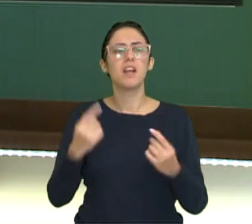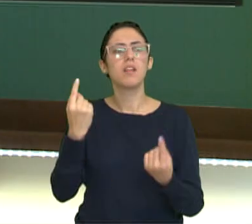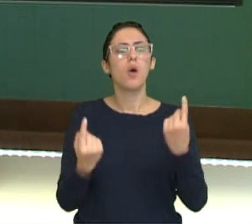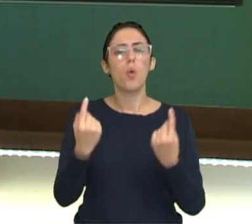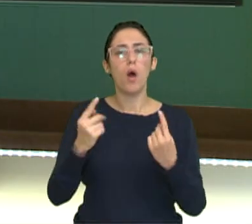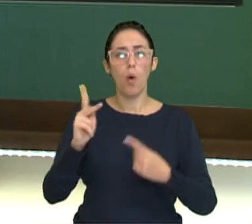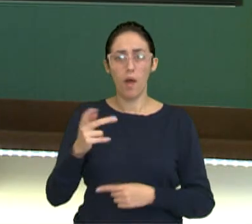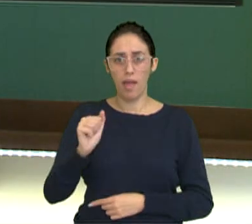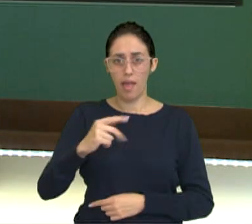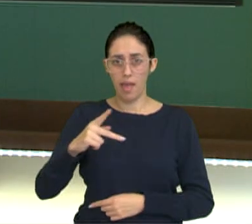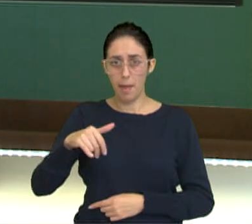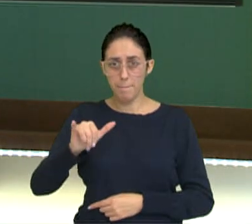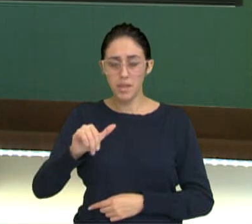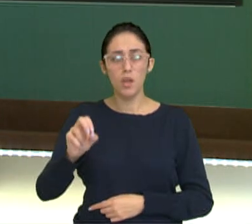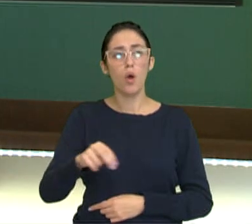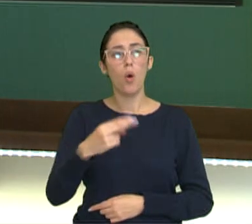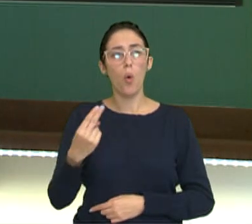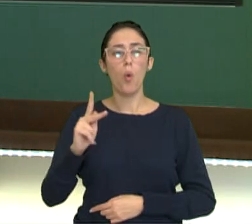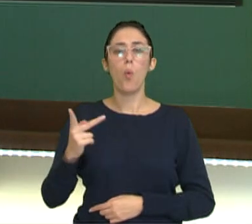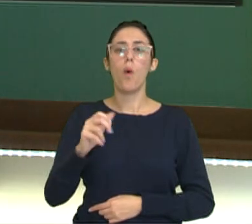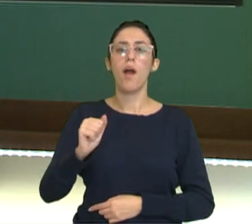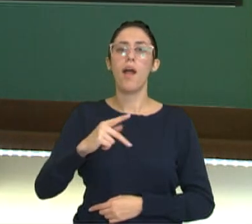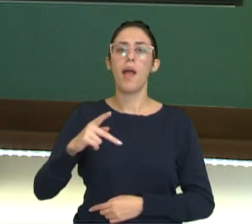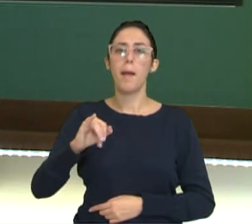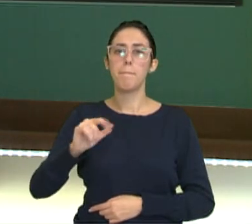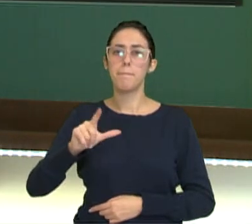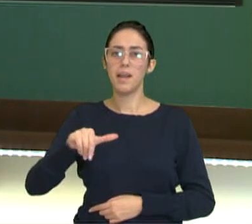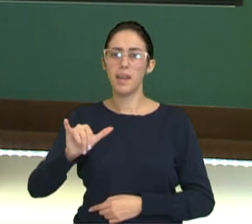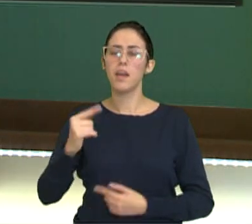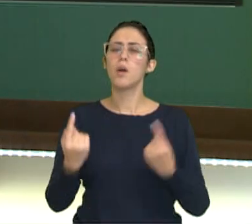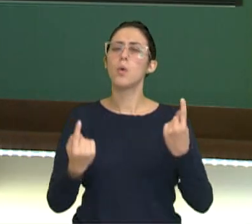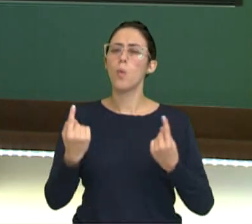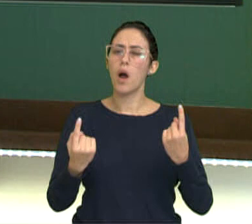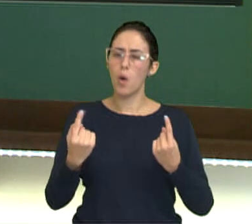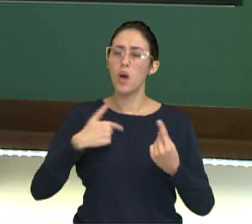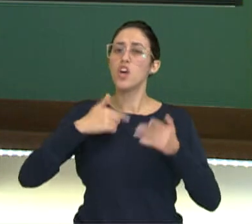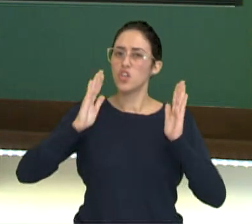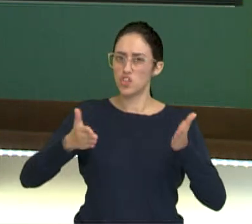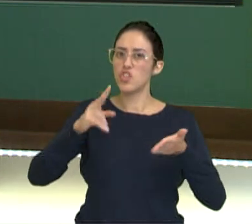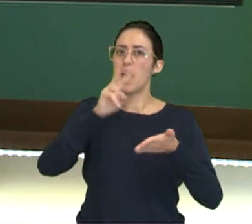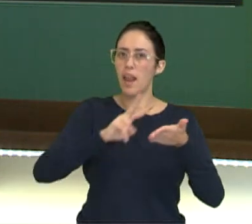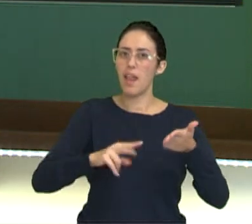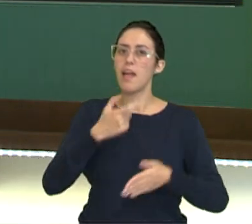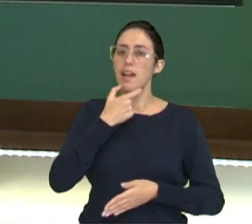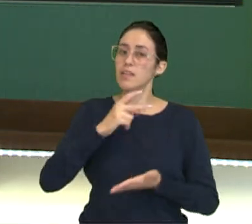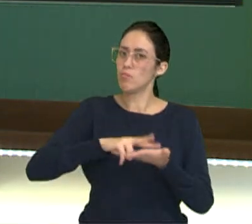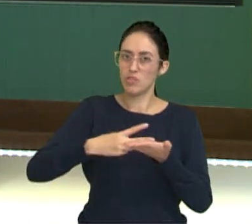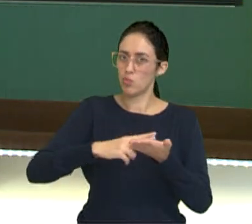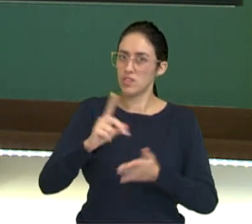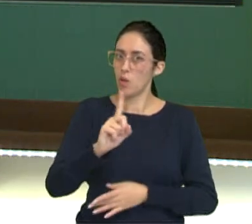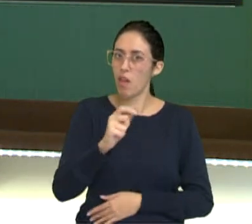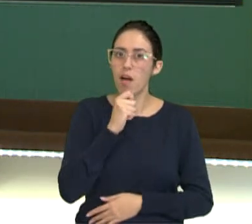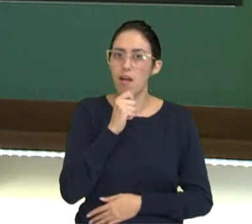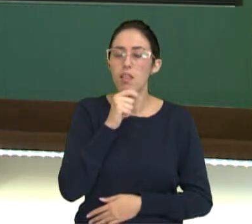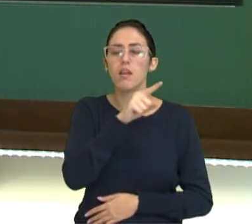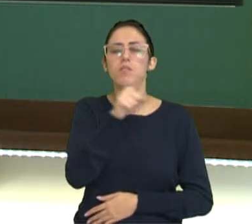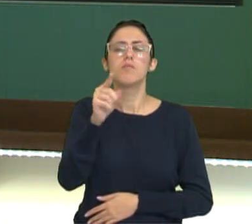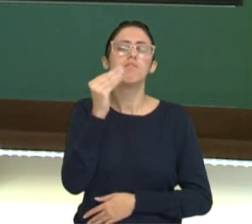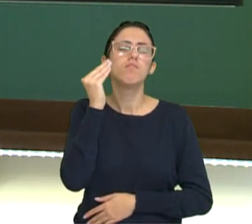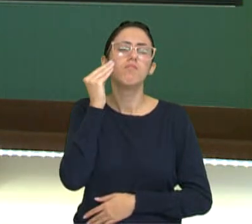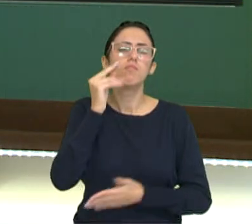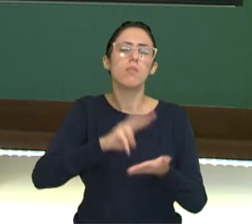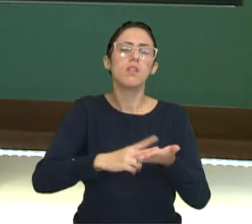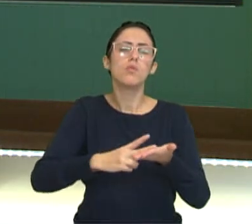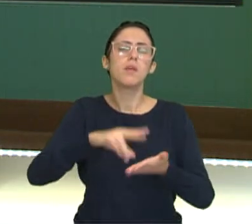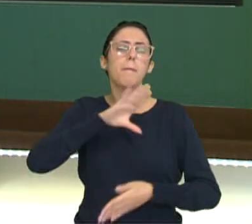seria happy ou happily. Tá ok? Então, eu já fiz a leitura em inglês, repare que eu não fiz a tradução, pois eu vou deixar agora por conta de